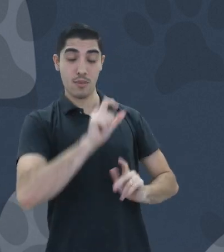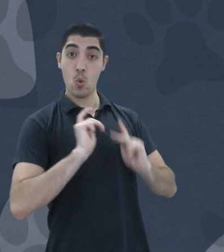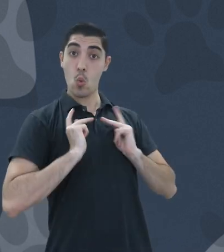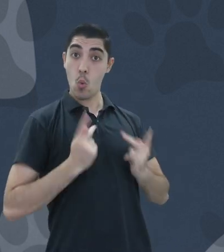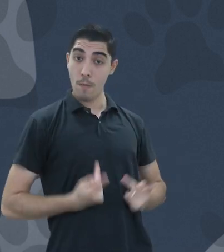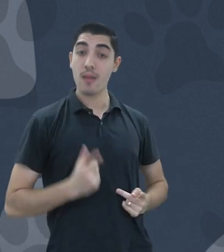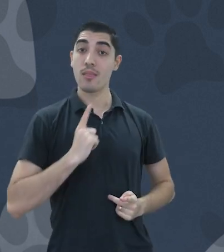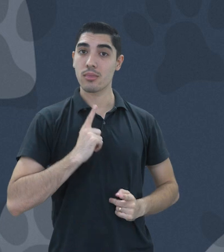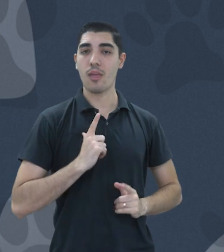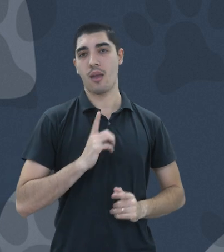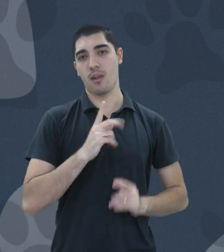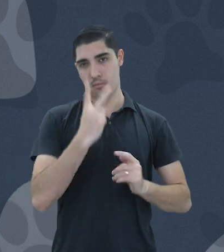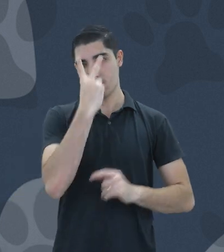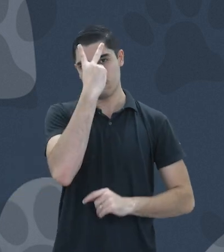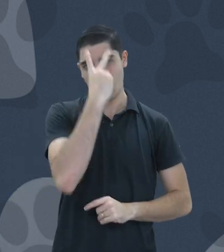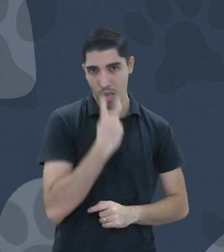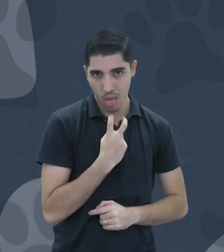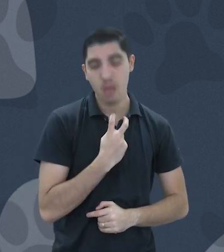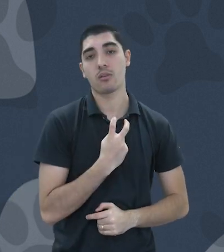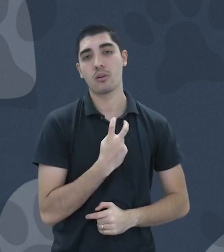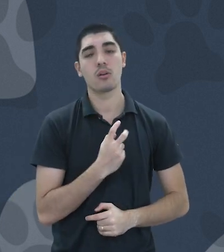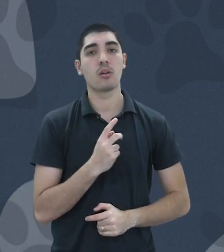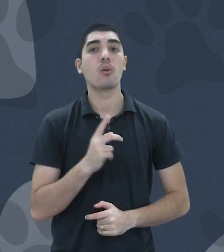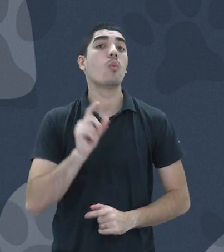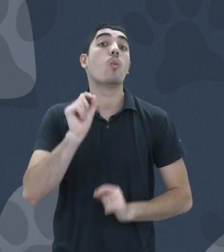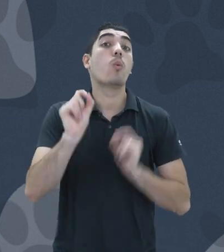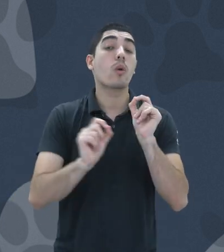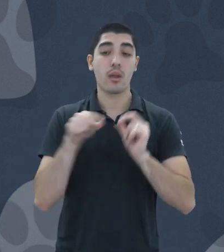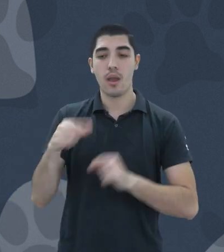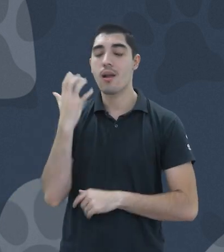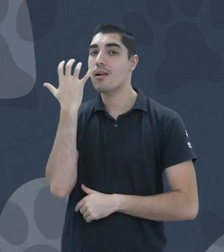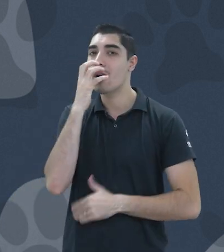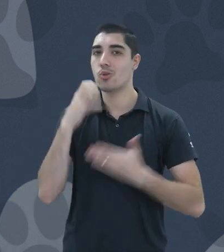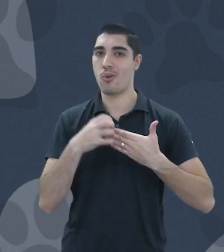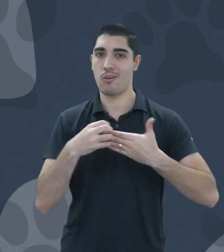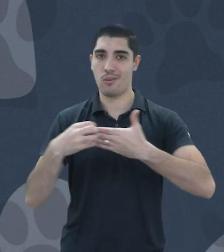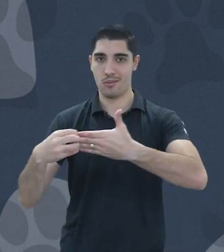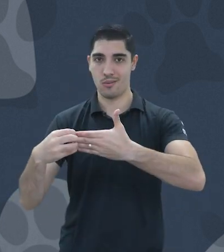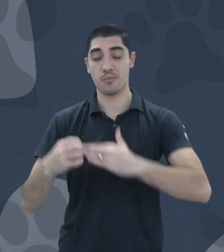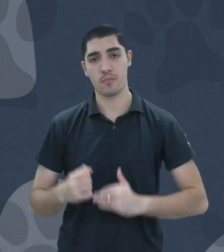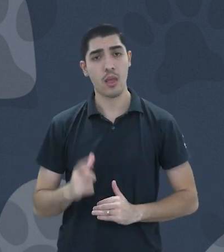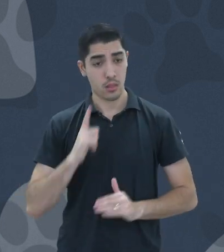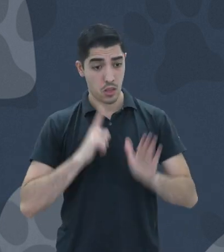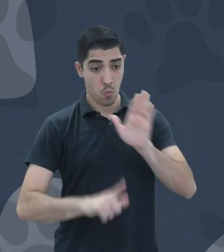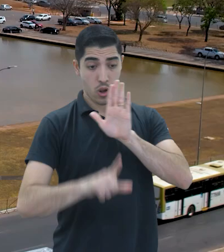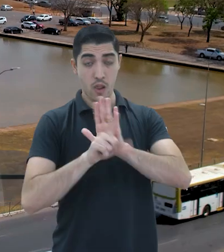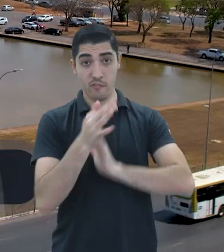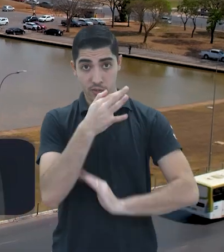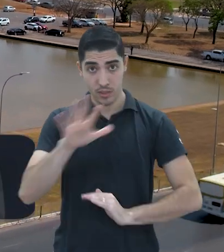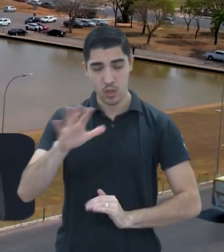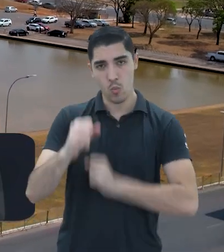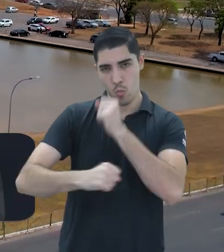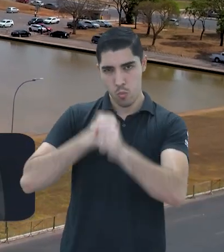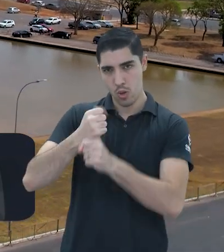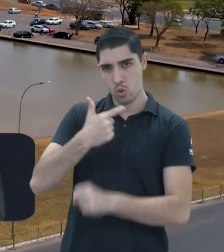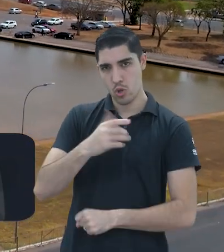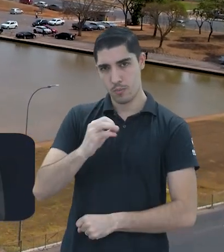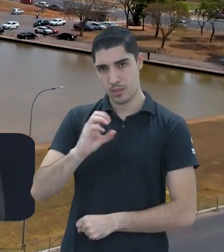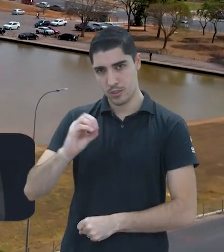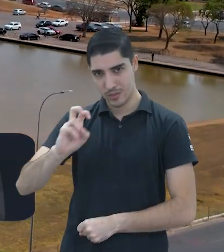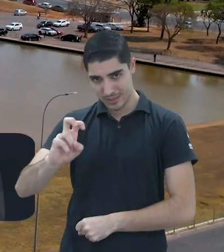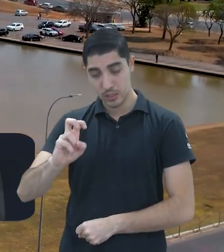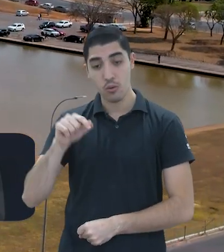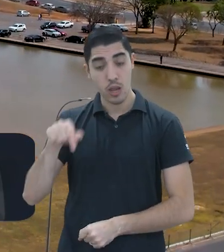a pessoas com deficiência visual. É um assunto relacionado aos cães-guias. Existe uma lei federal